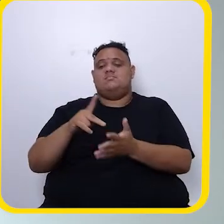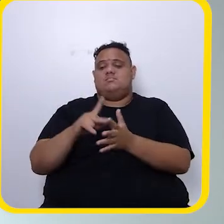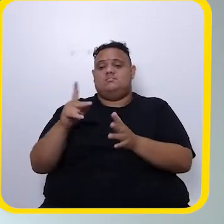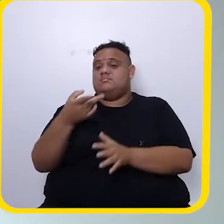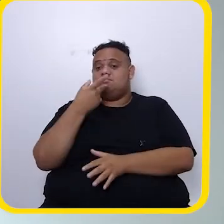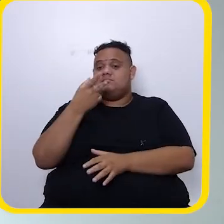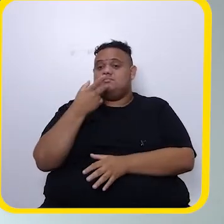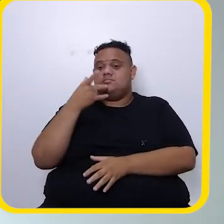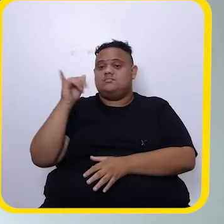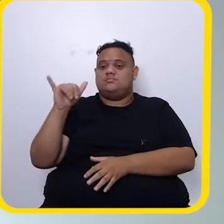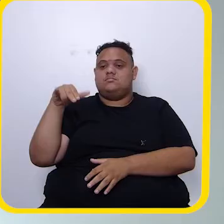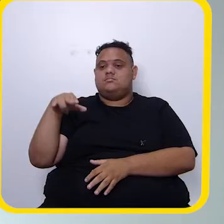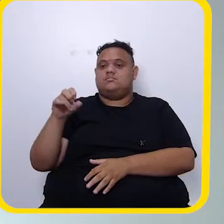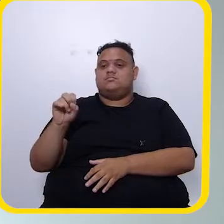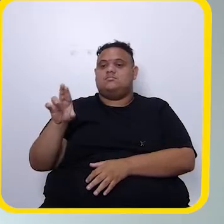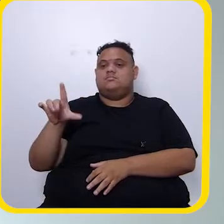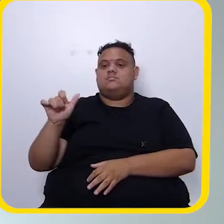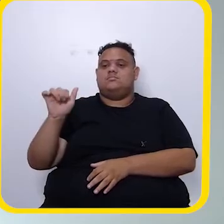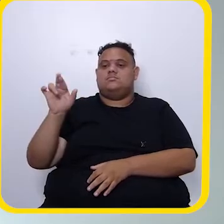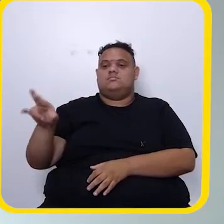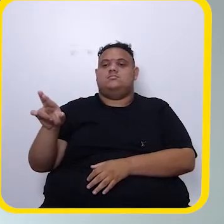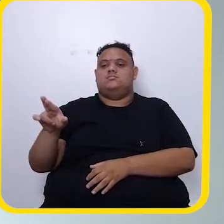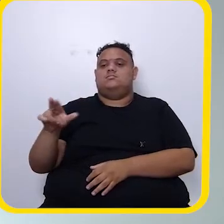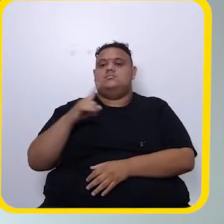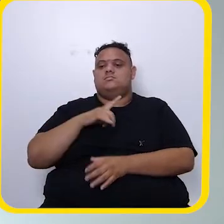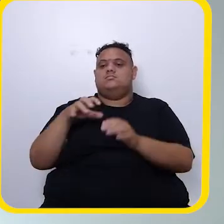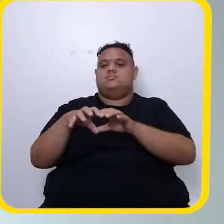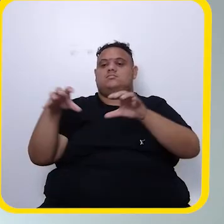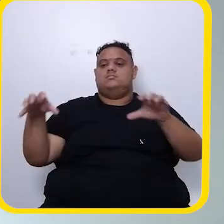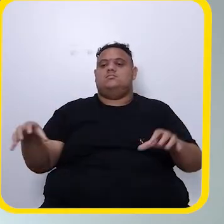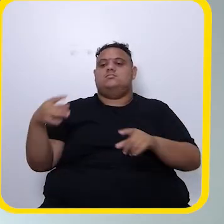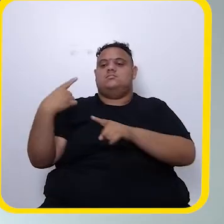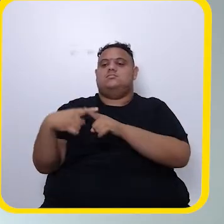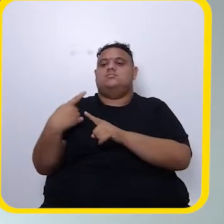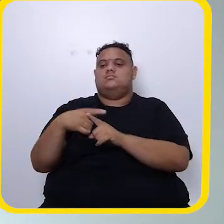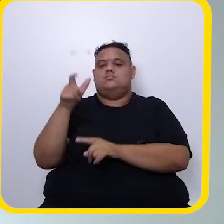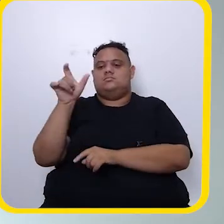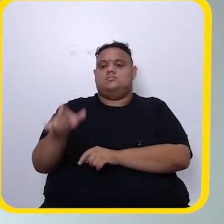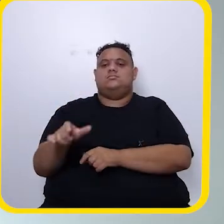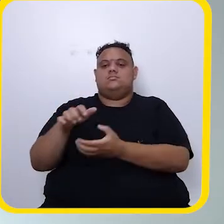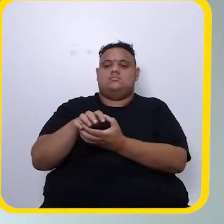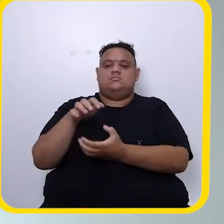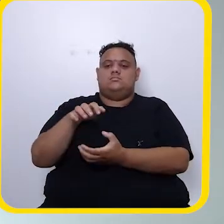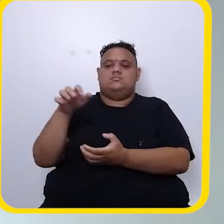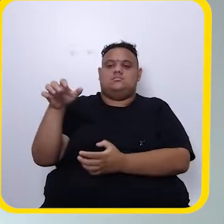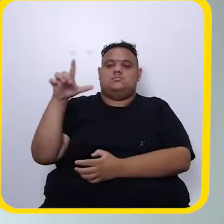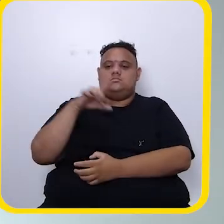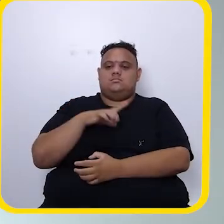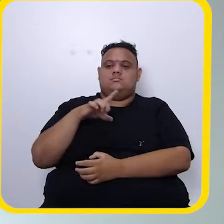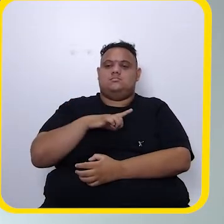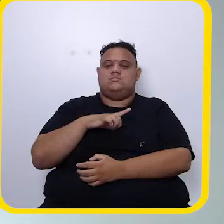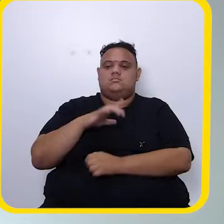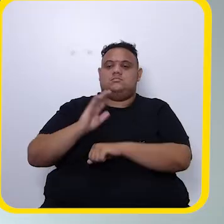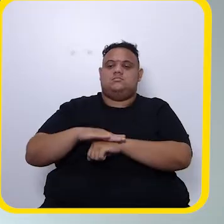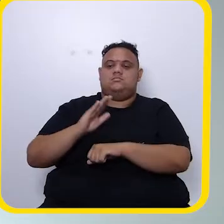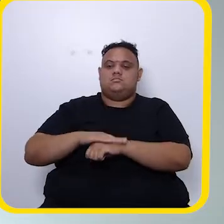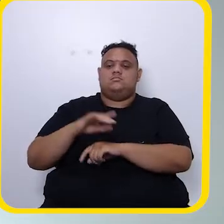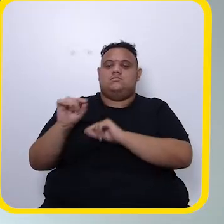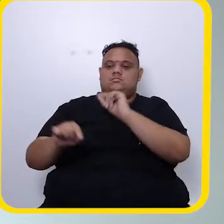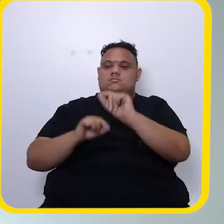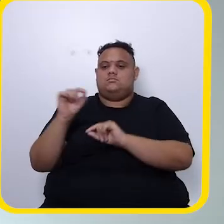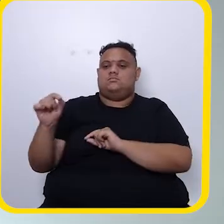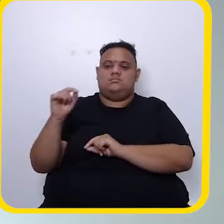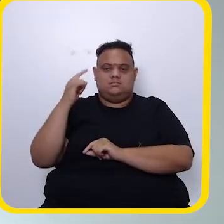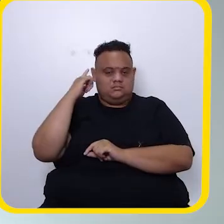realmente, quando a gente vai falar da parte insular, né, a gente destaca as grandes Antilhas porque são maiores, né, têm